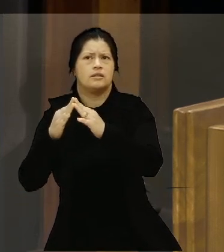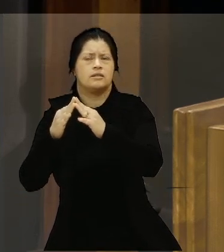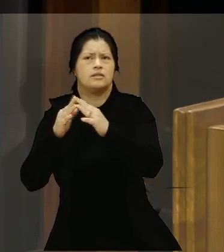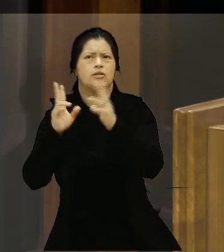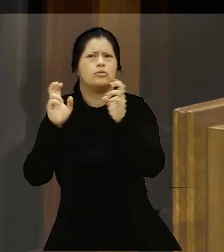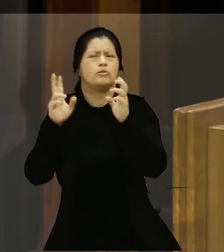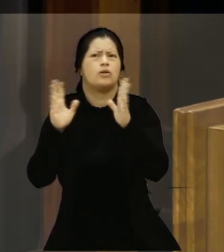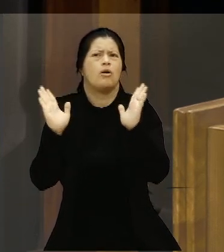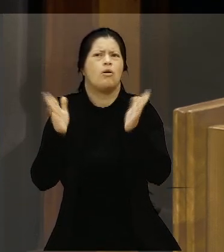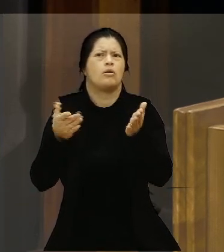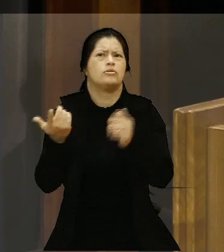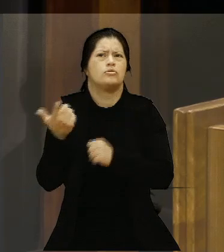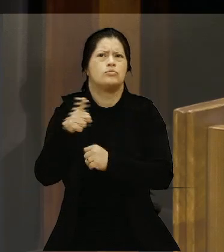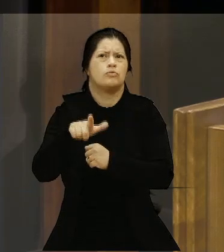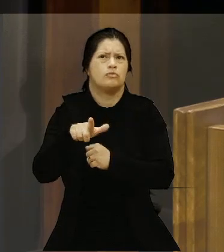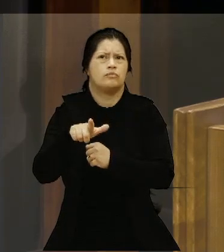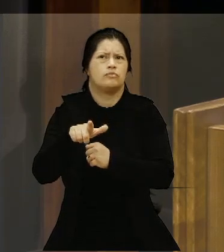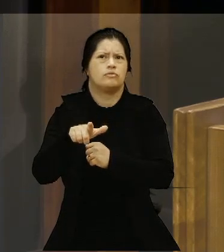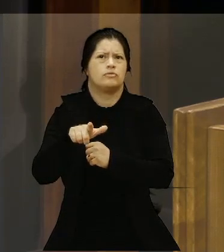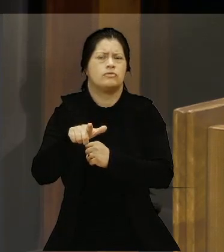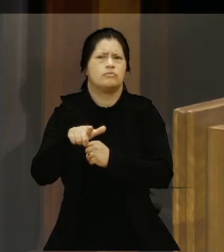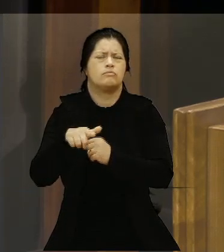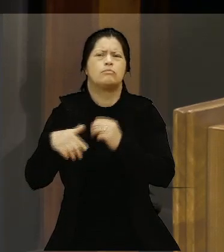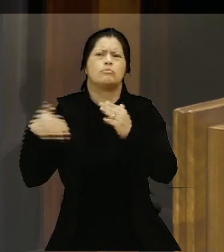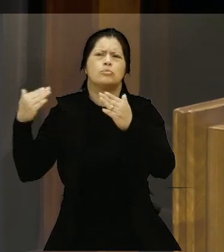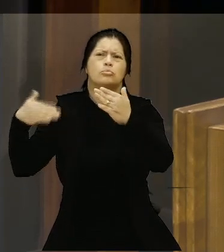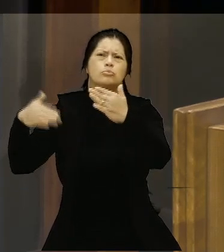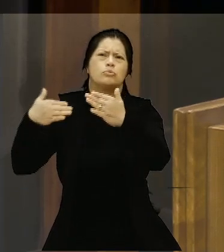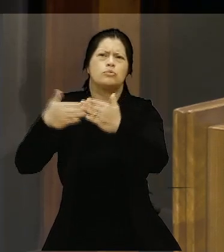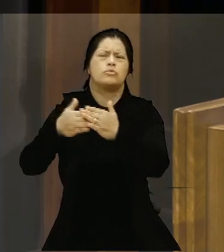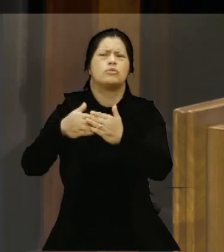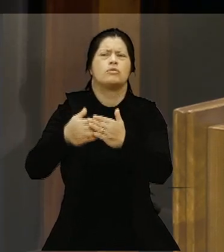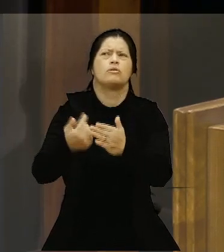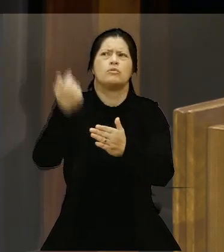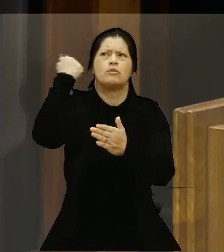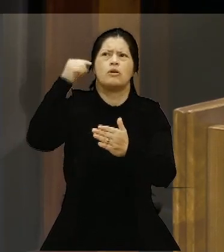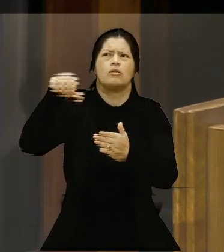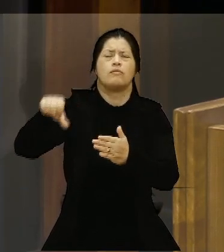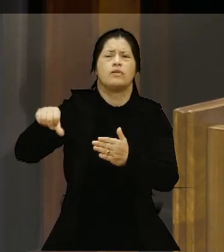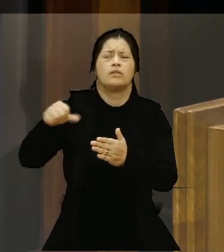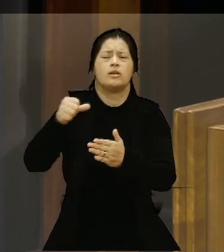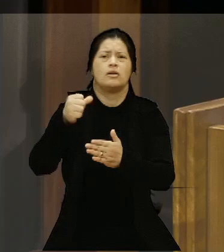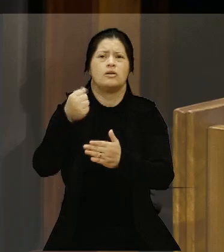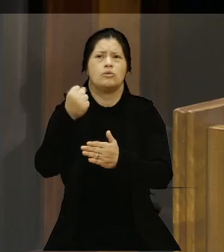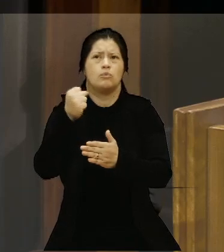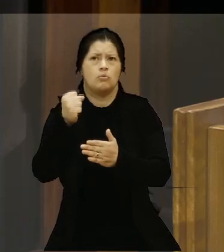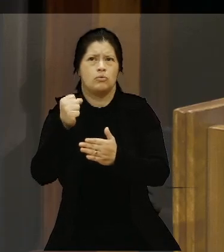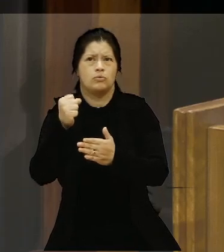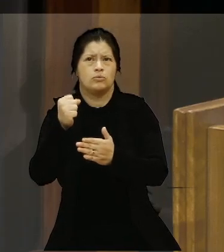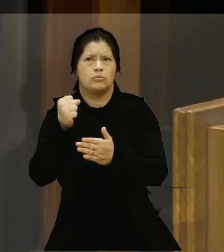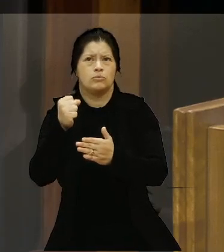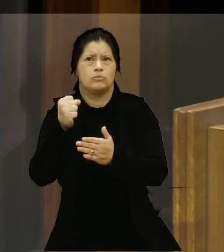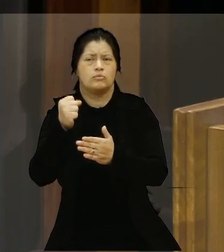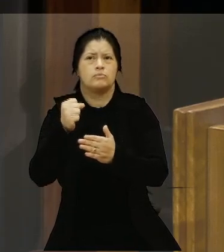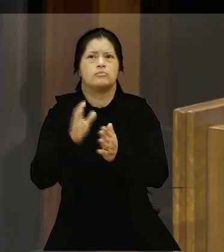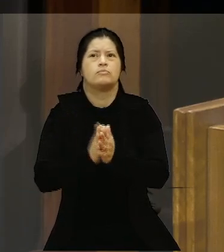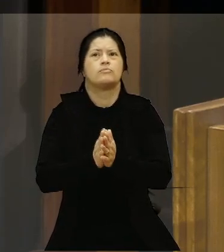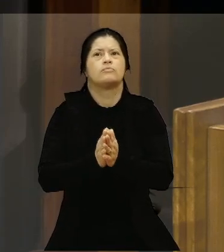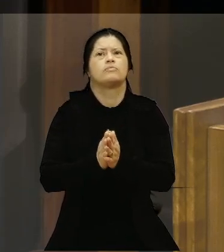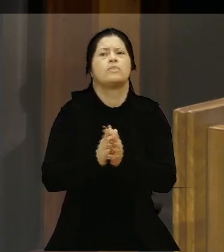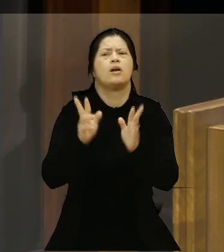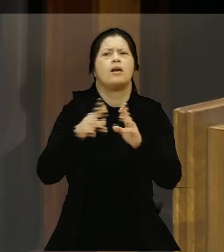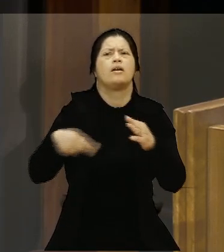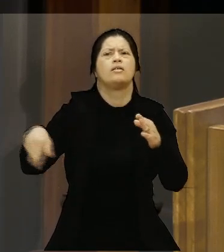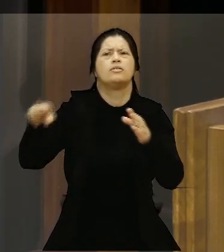agora de novo. E todo esse período, desde 98, que eu frequento aquela região ali,